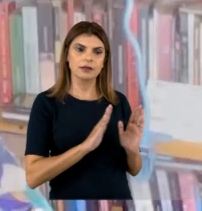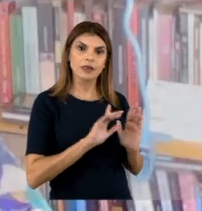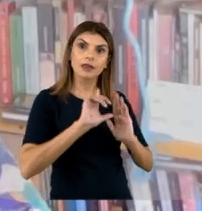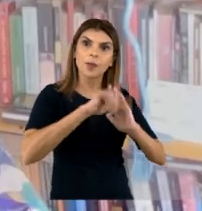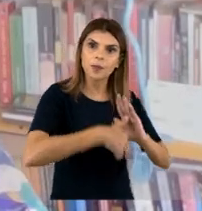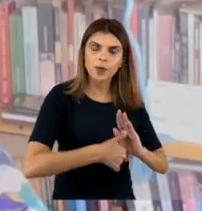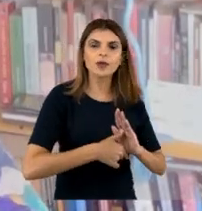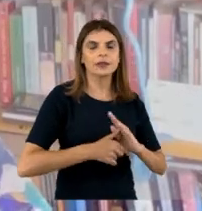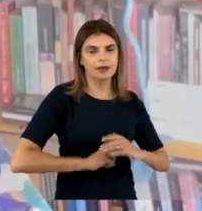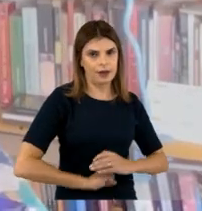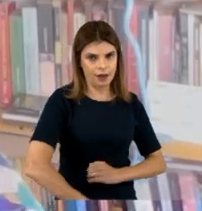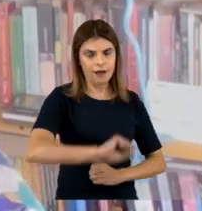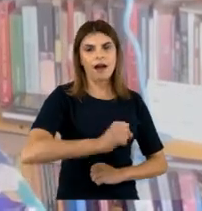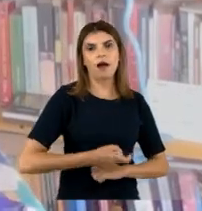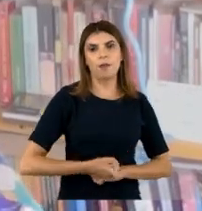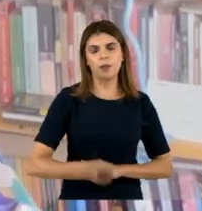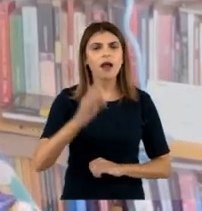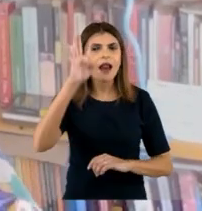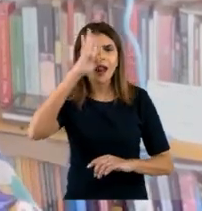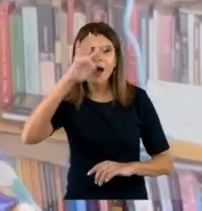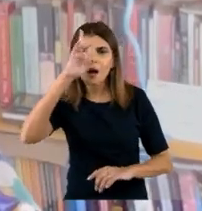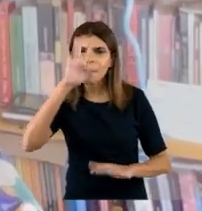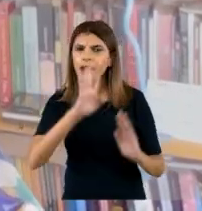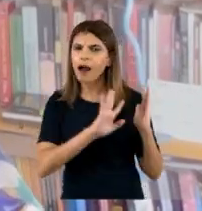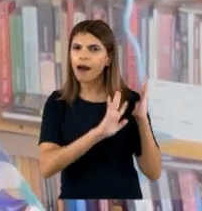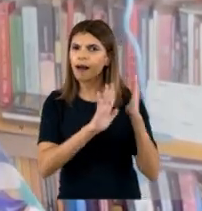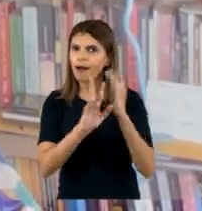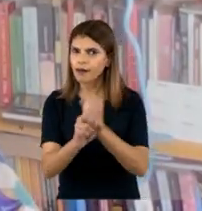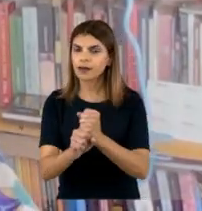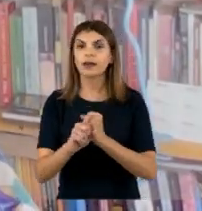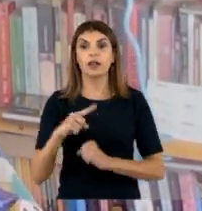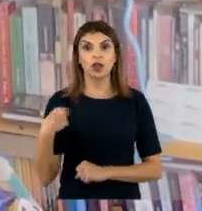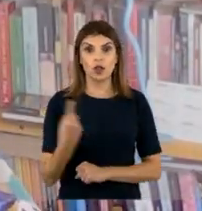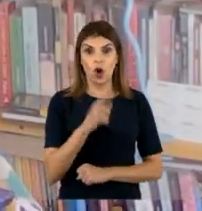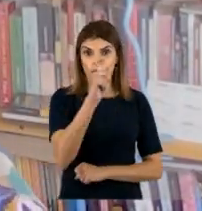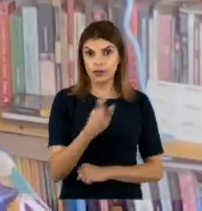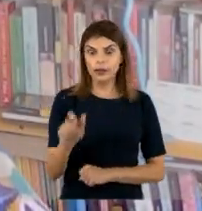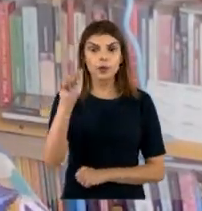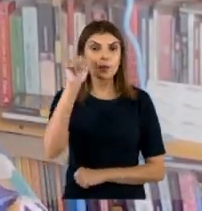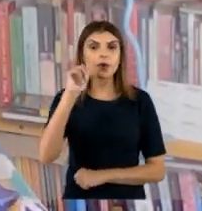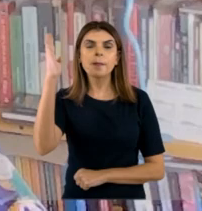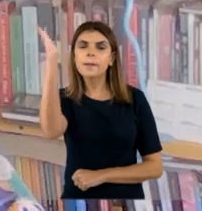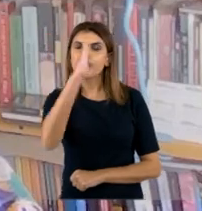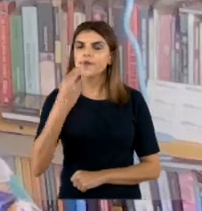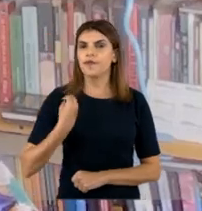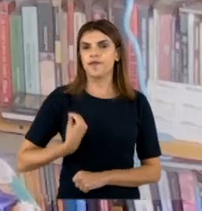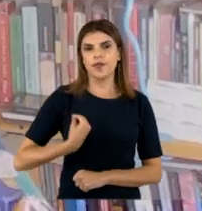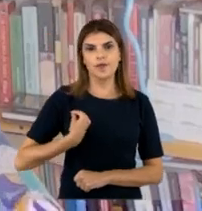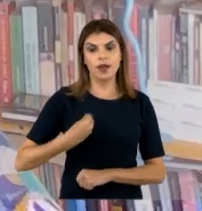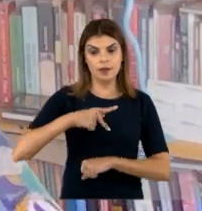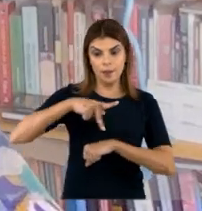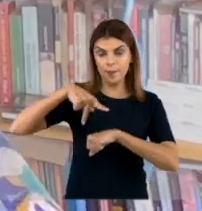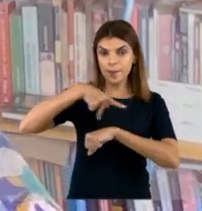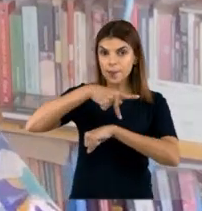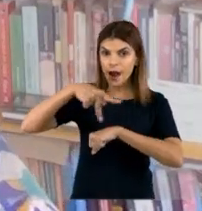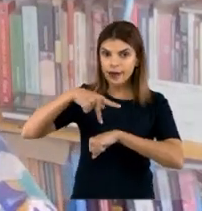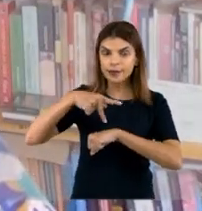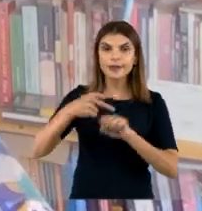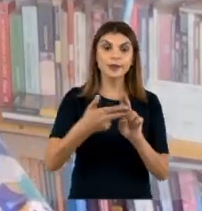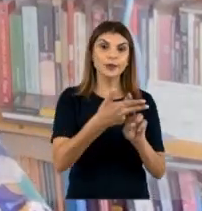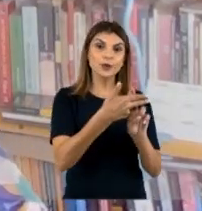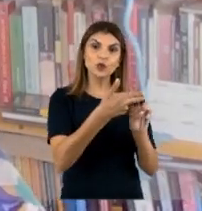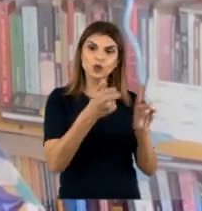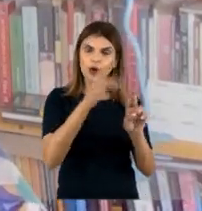E aí, só para lembrar que nós, né, brasileiras e brasileiros, vivemos em um país